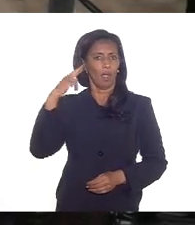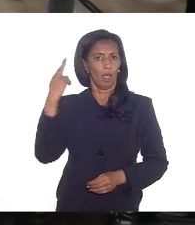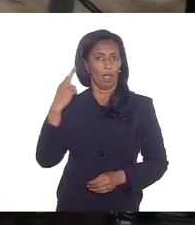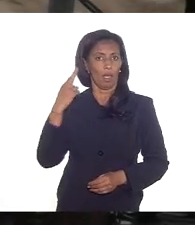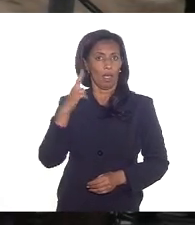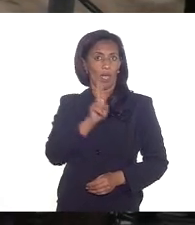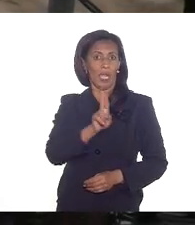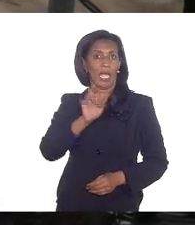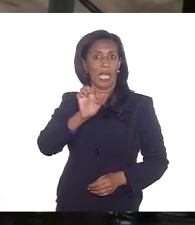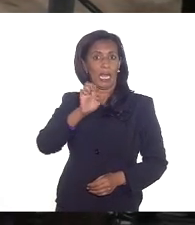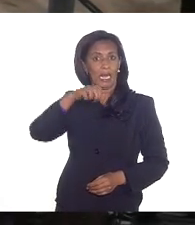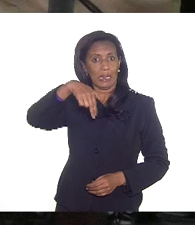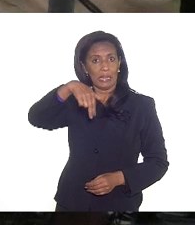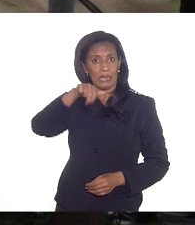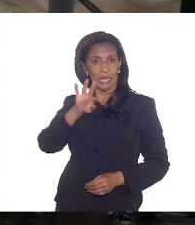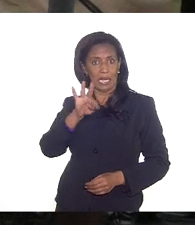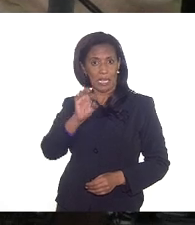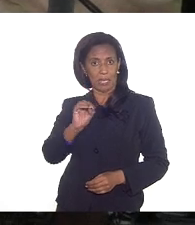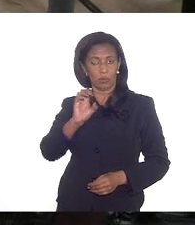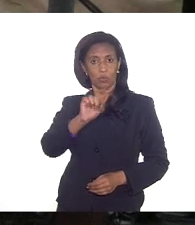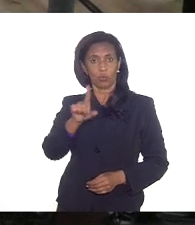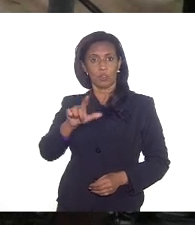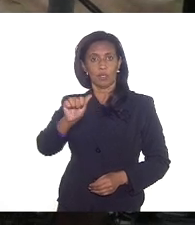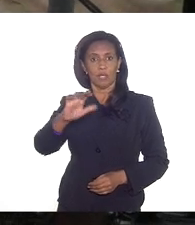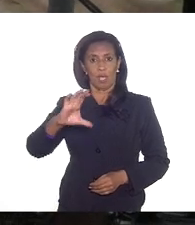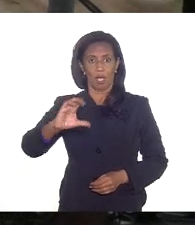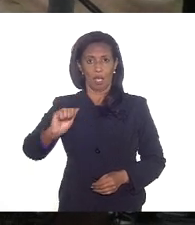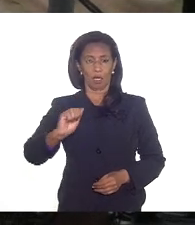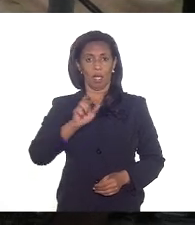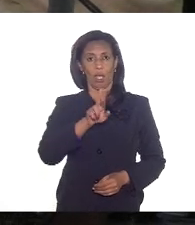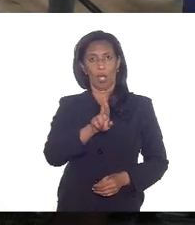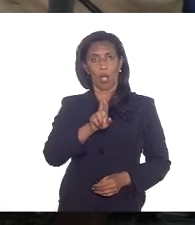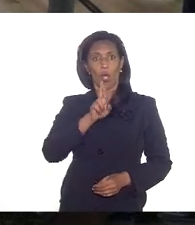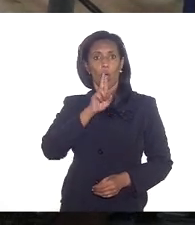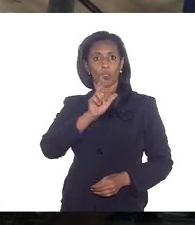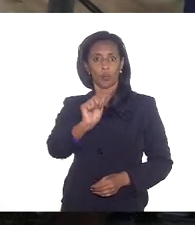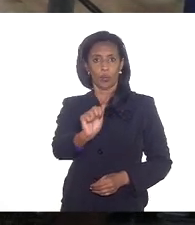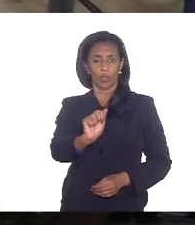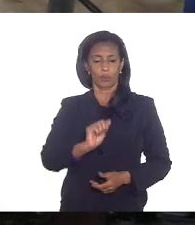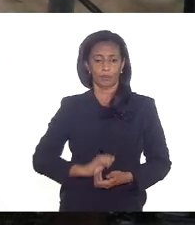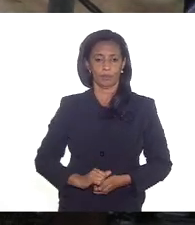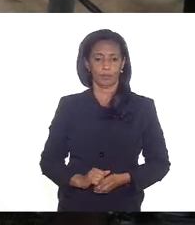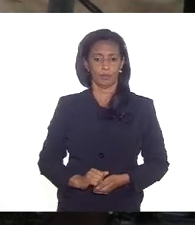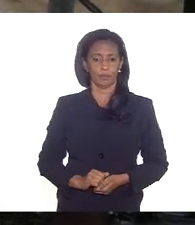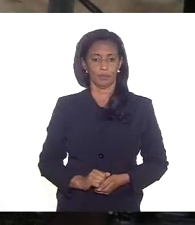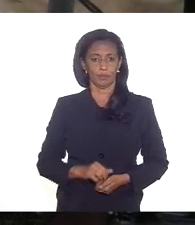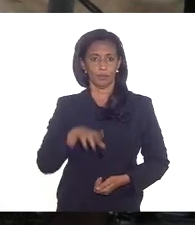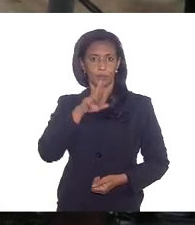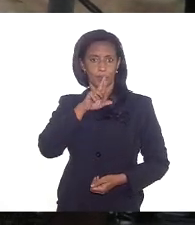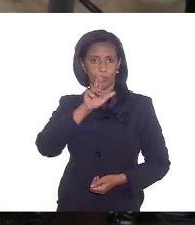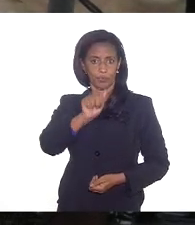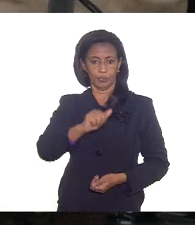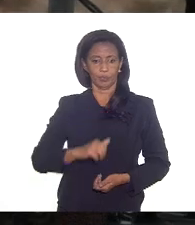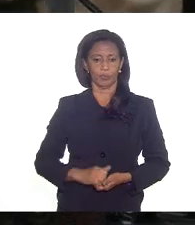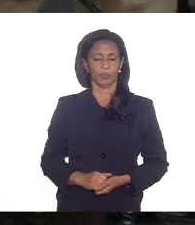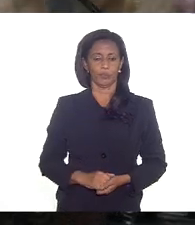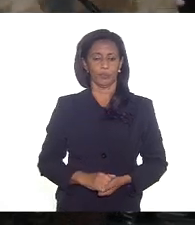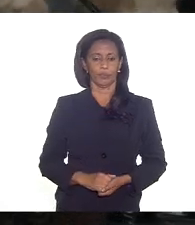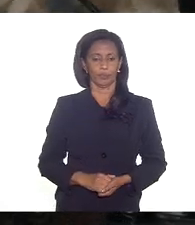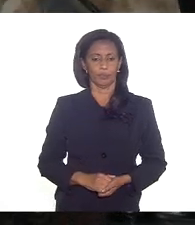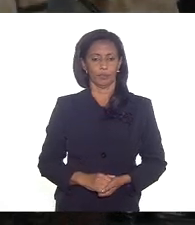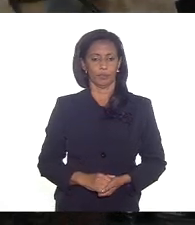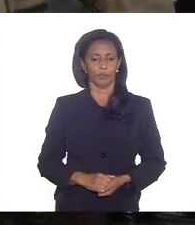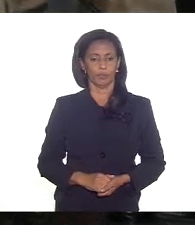Zaca Deputado Renato Zaca Deputado Rodrigo Amorim Deputado Rodrigo